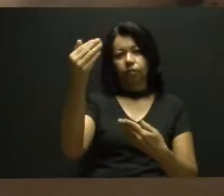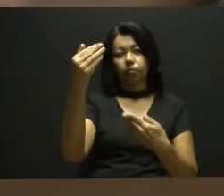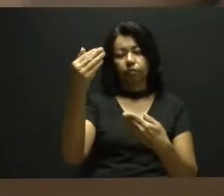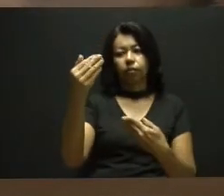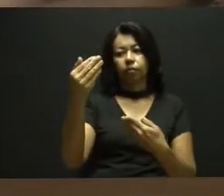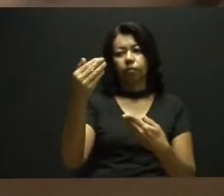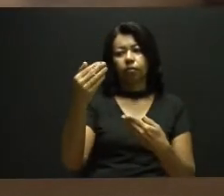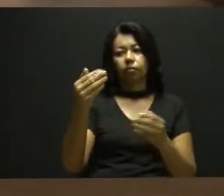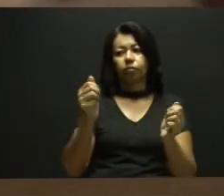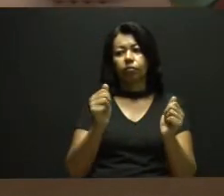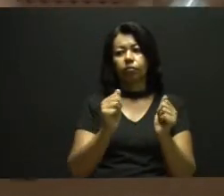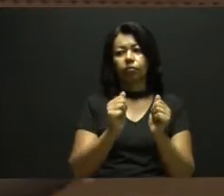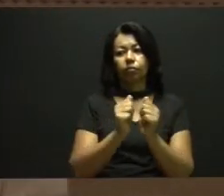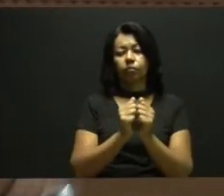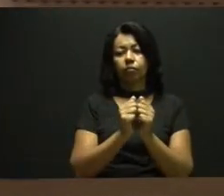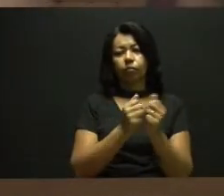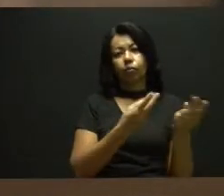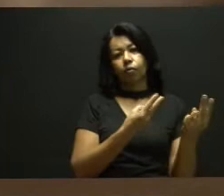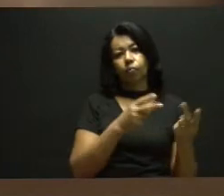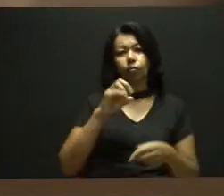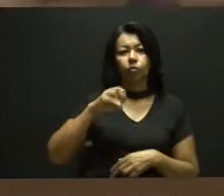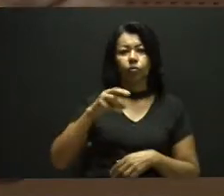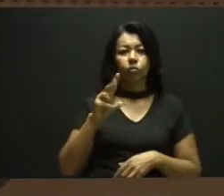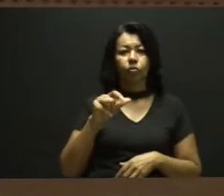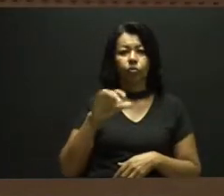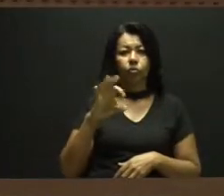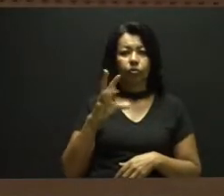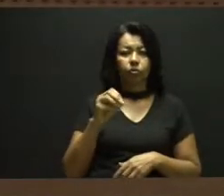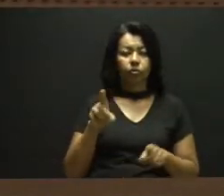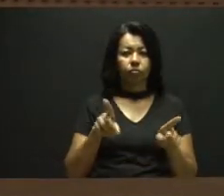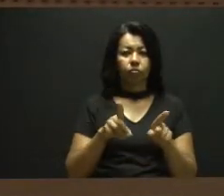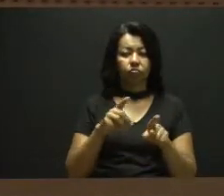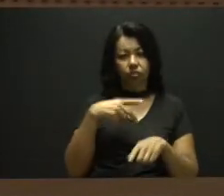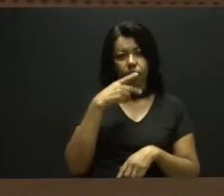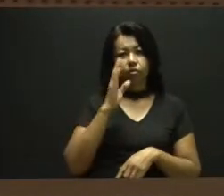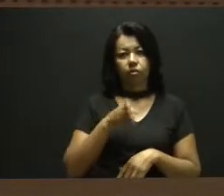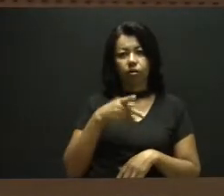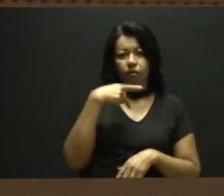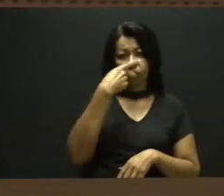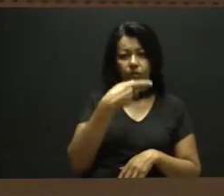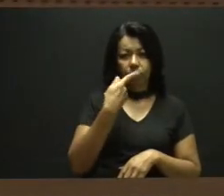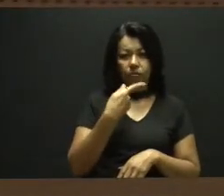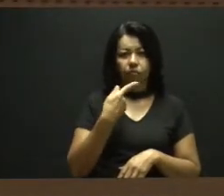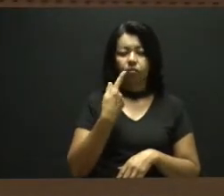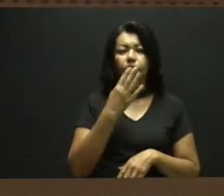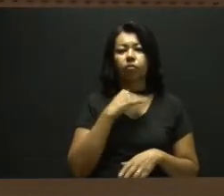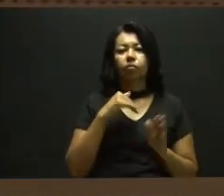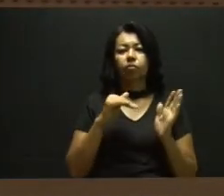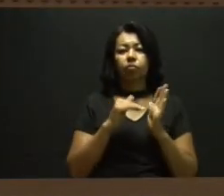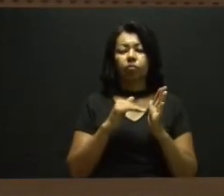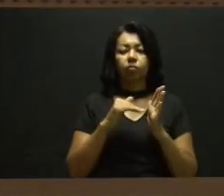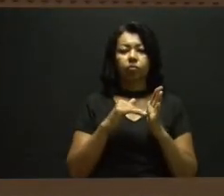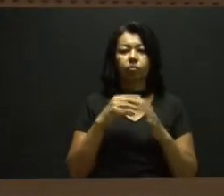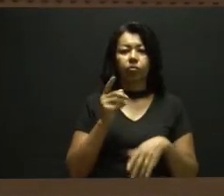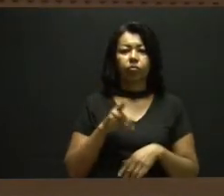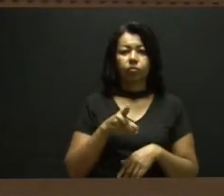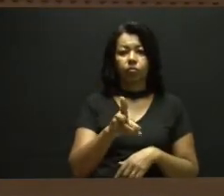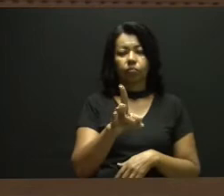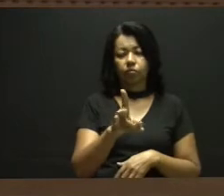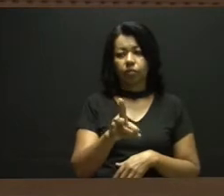o doutor júlio já havia falado como temos também falou de todos manterem vídeo